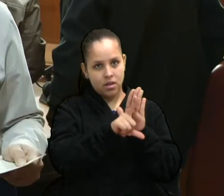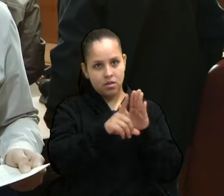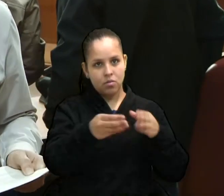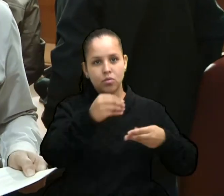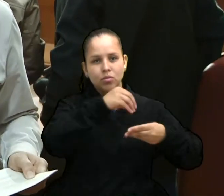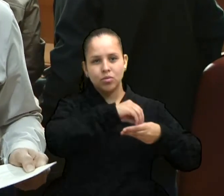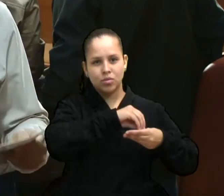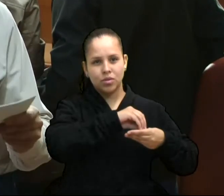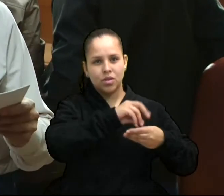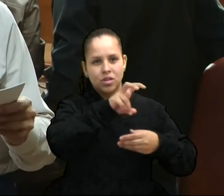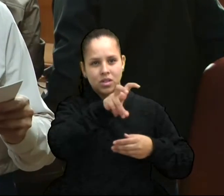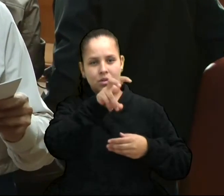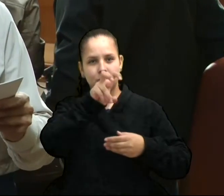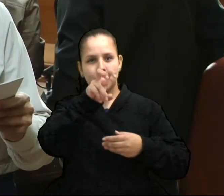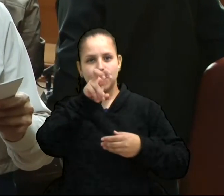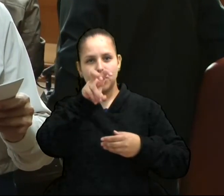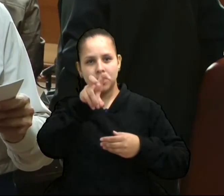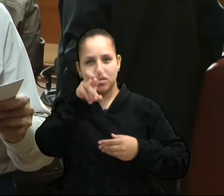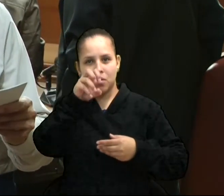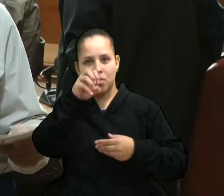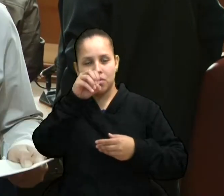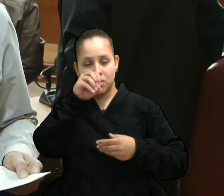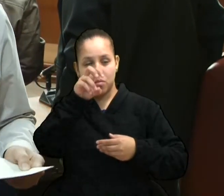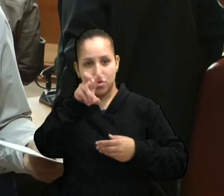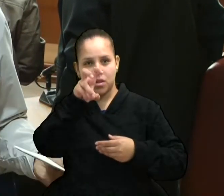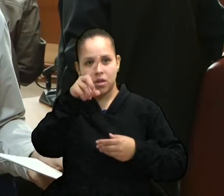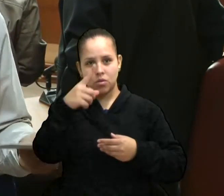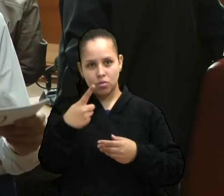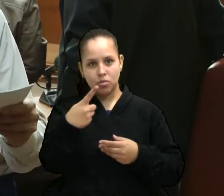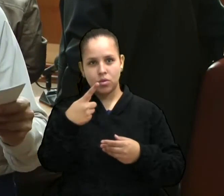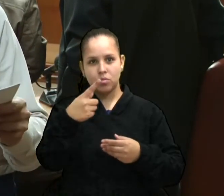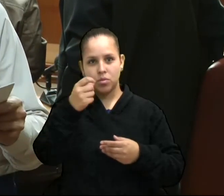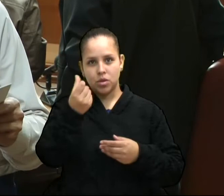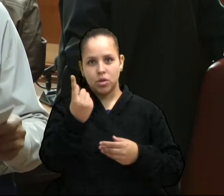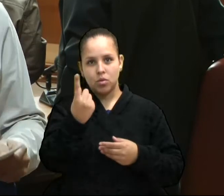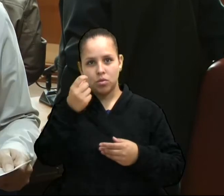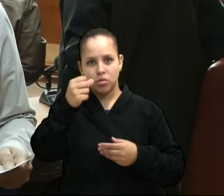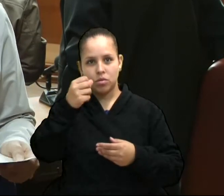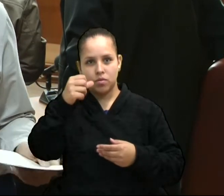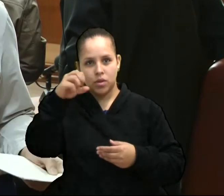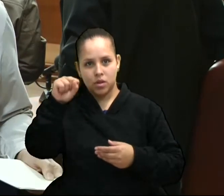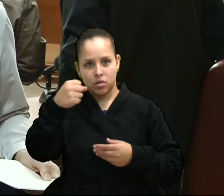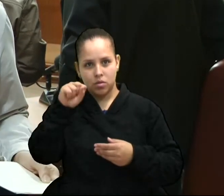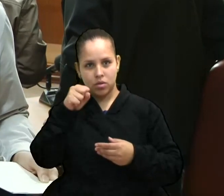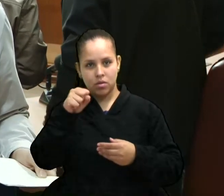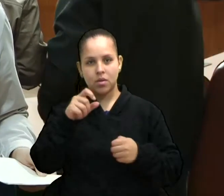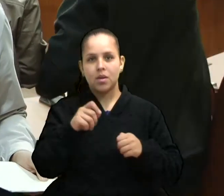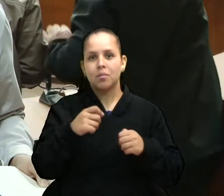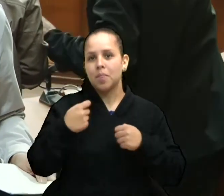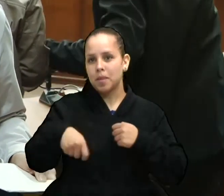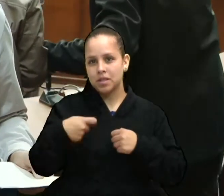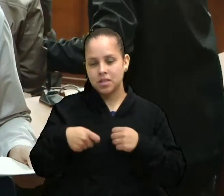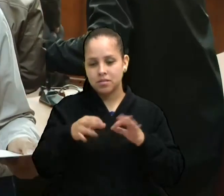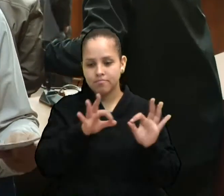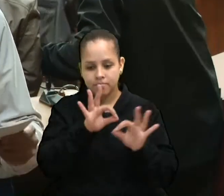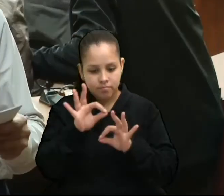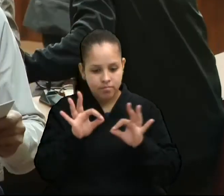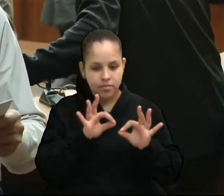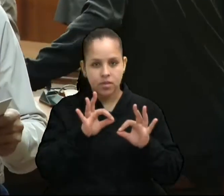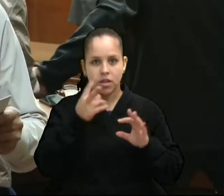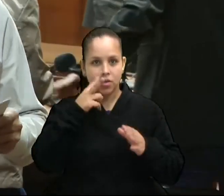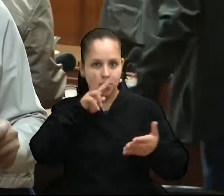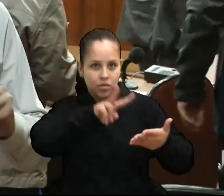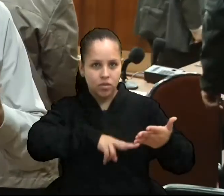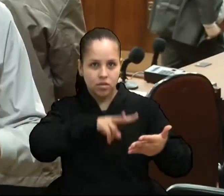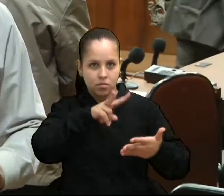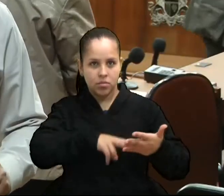número 5.051 de 1998. Por isso precisa ser analisada pela Comissão de Desenvolvimento Urbano, Transporte e